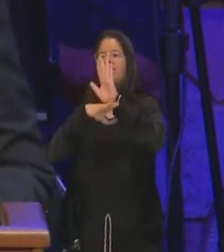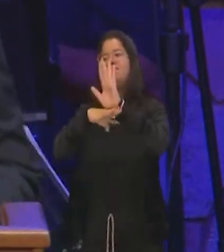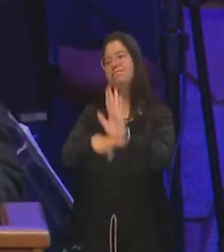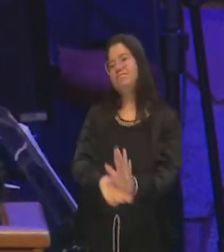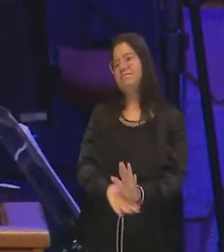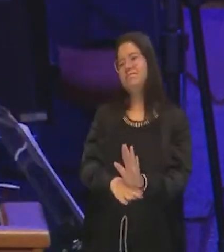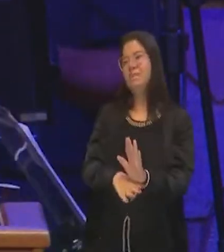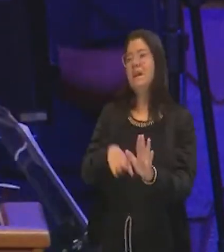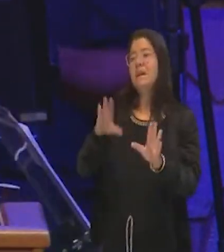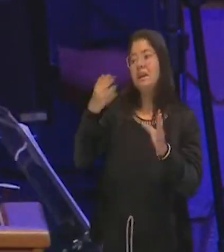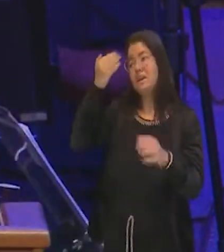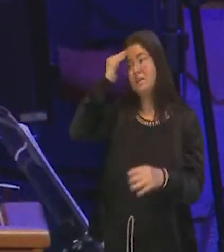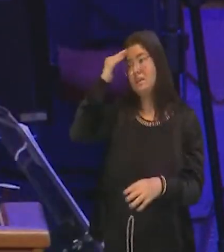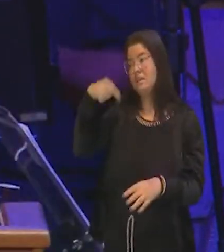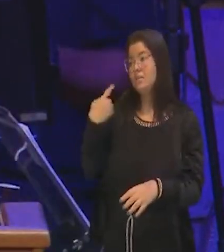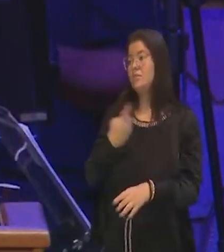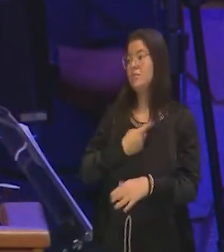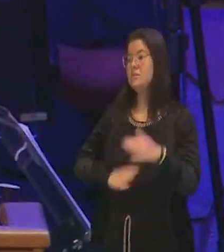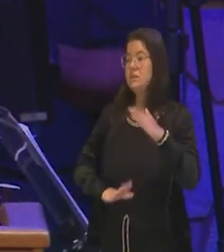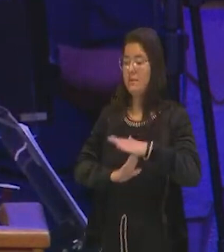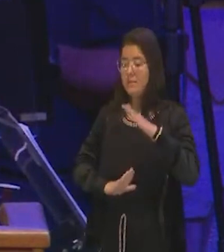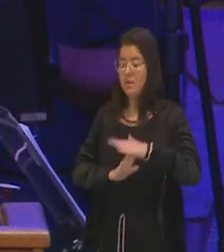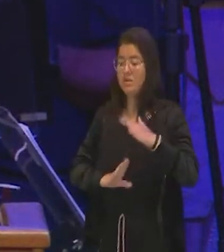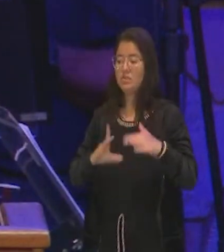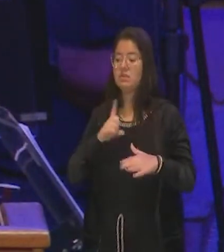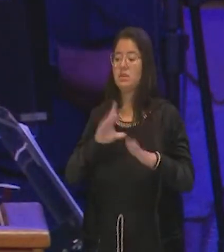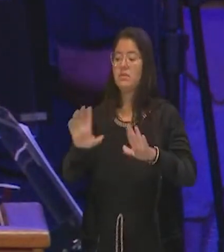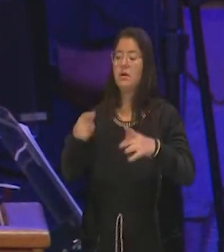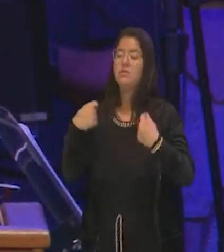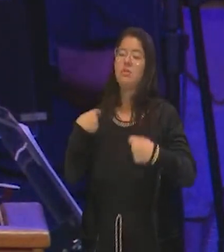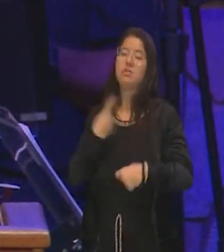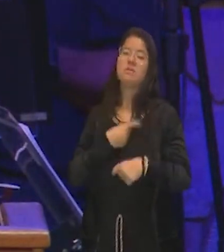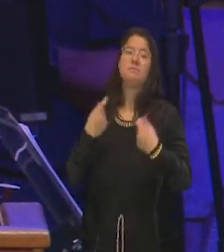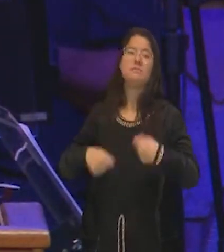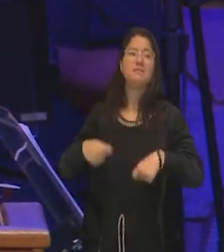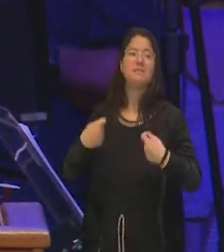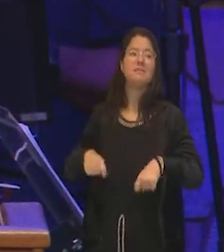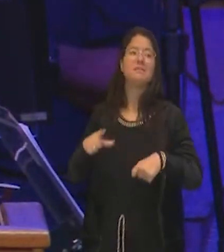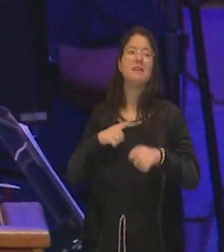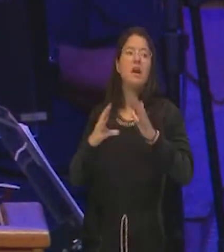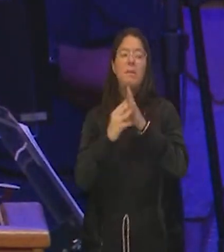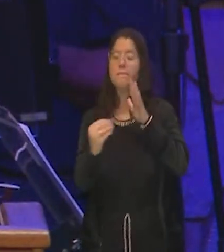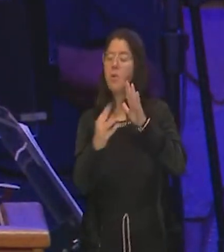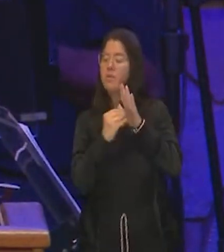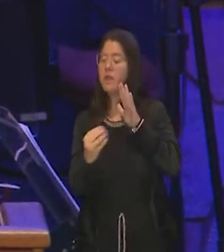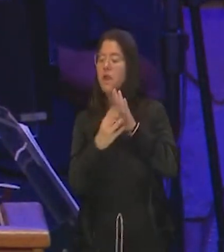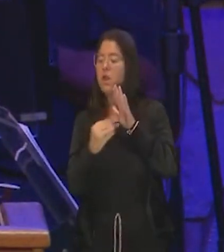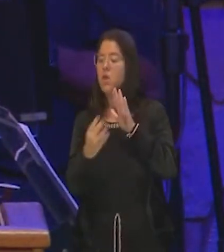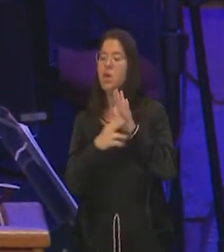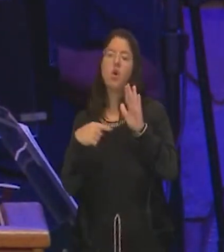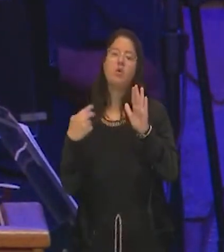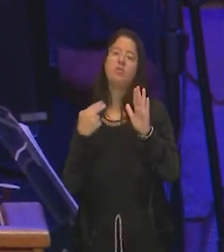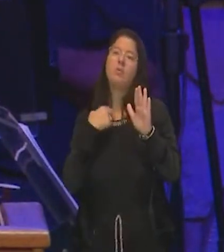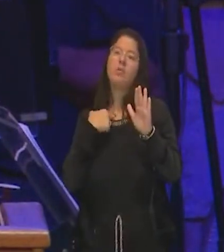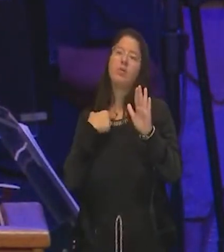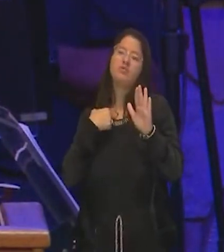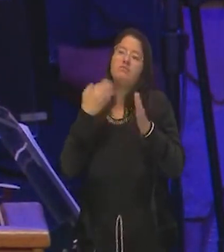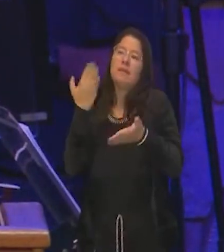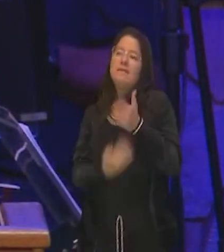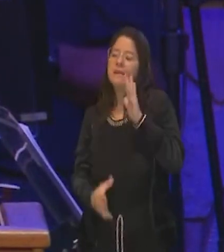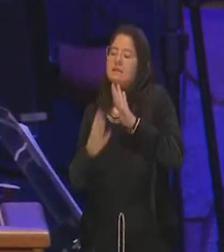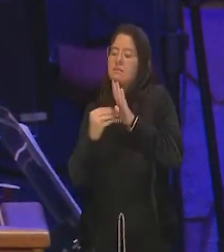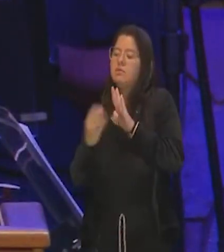que nós somos pessoas limitadas, mas nós temos que ter parâmetros e não podemos perder o parâmetro da vida